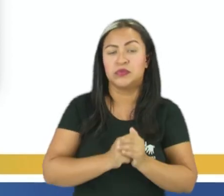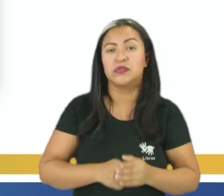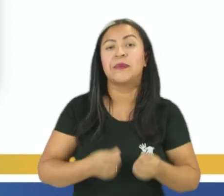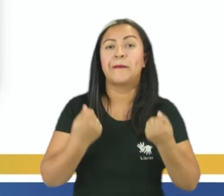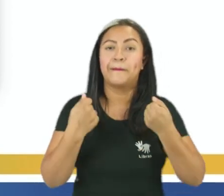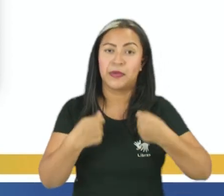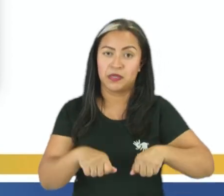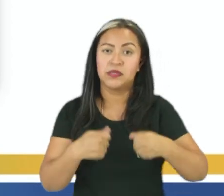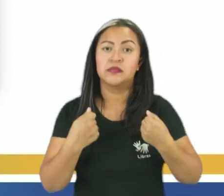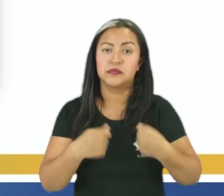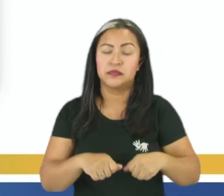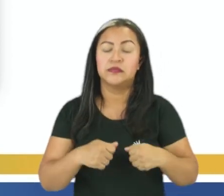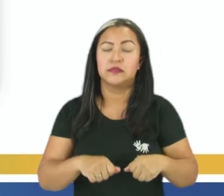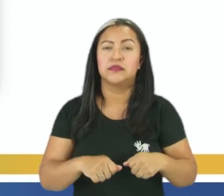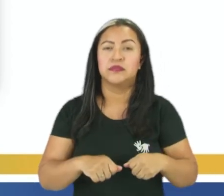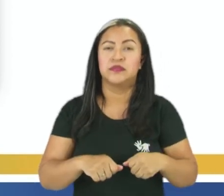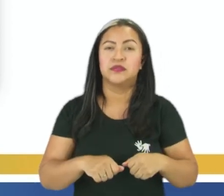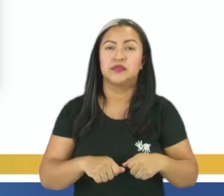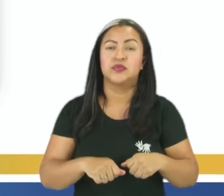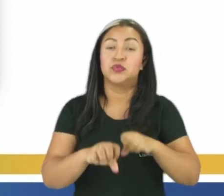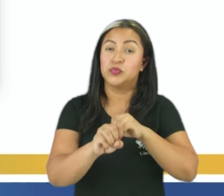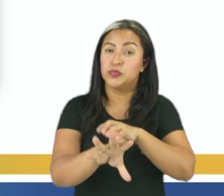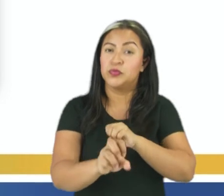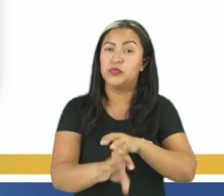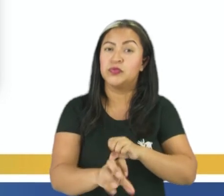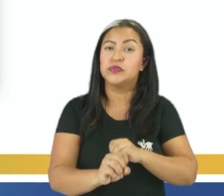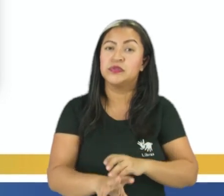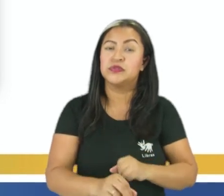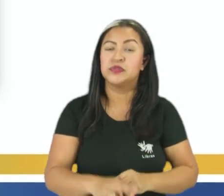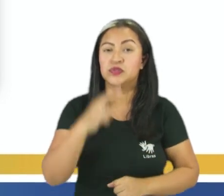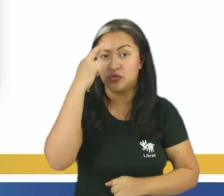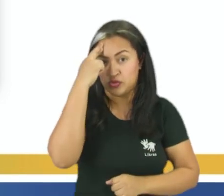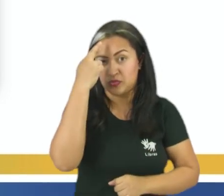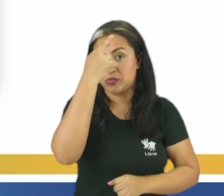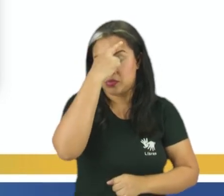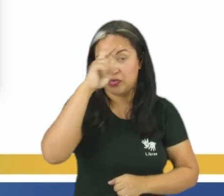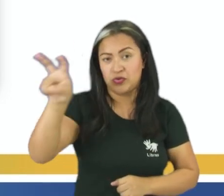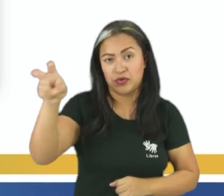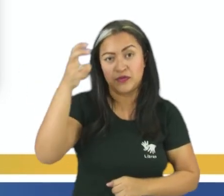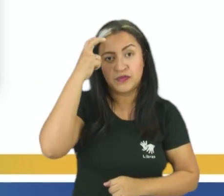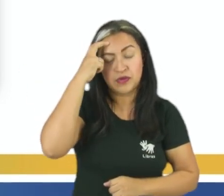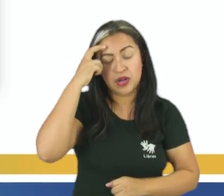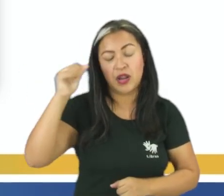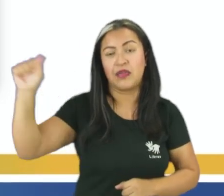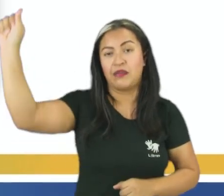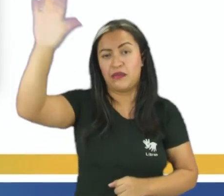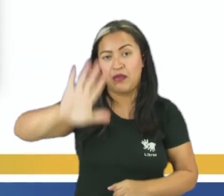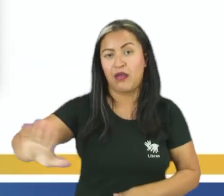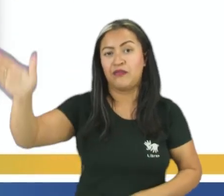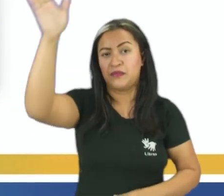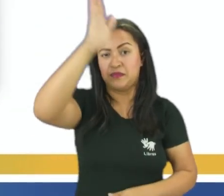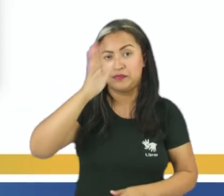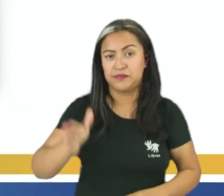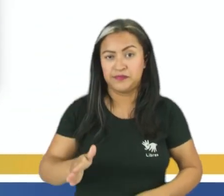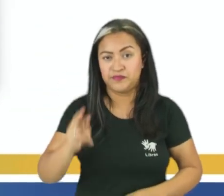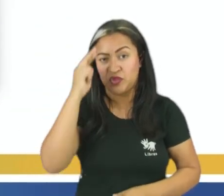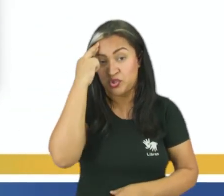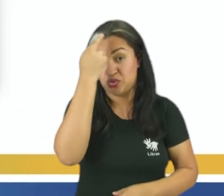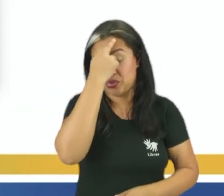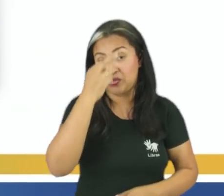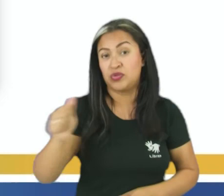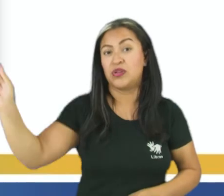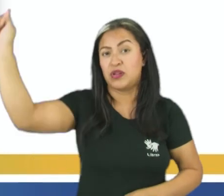necessário o ensino sobre história e cultura afro-brasileira, história da África e